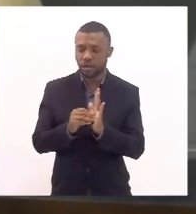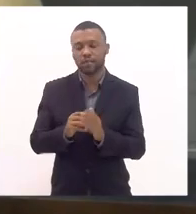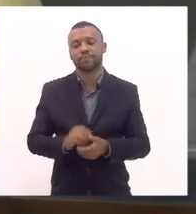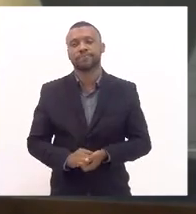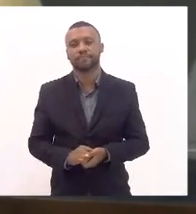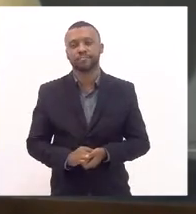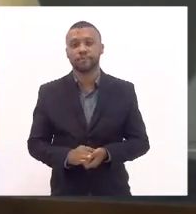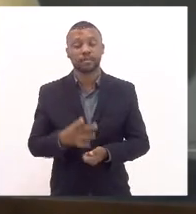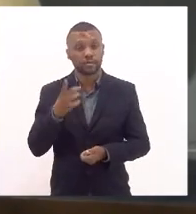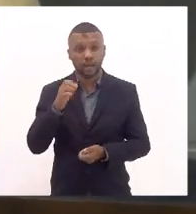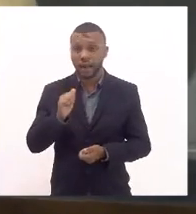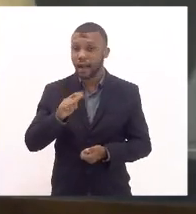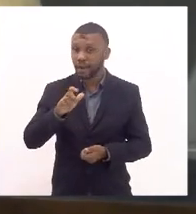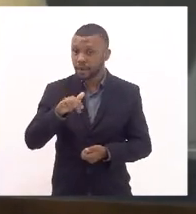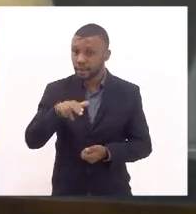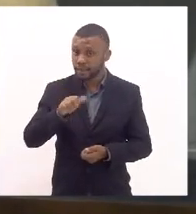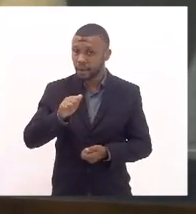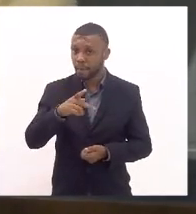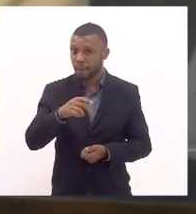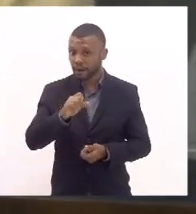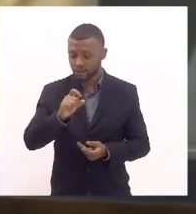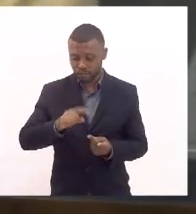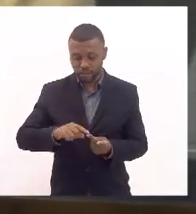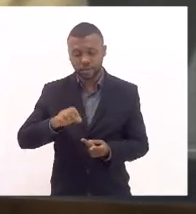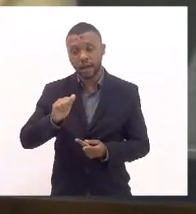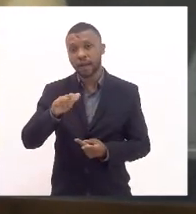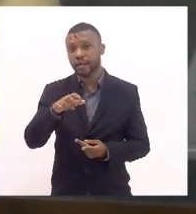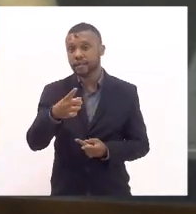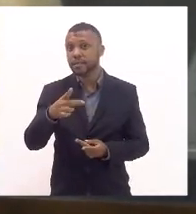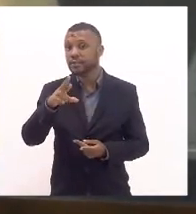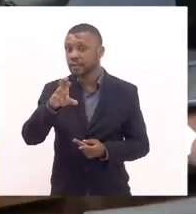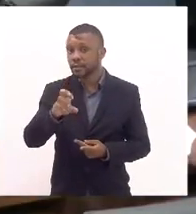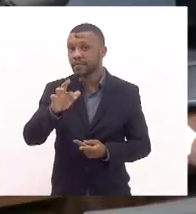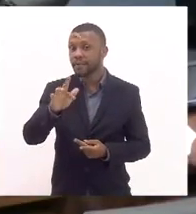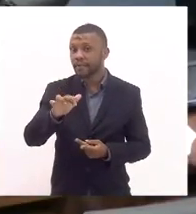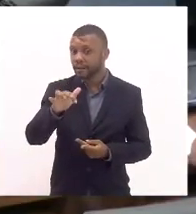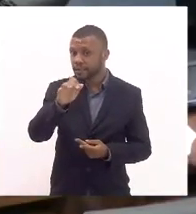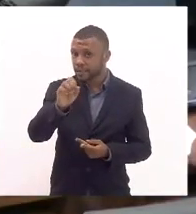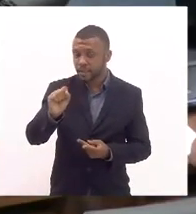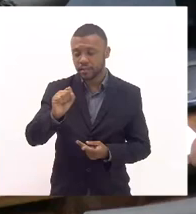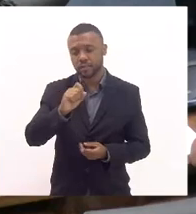deputada lá na Passos Deputado Alexandre Freitas